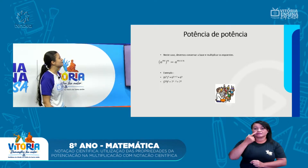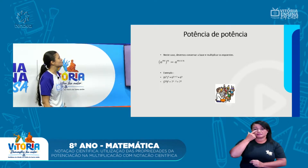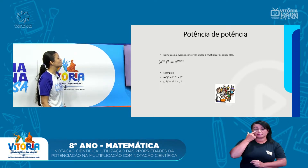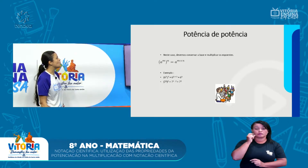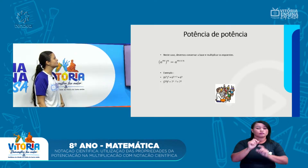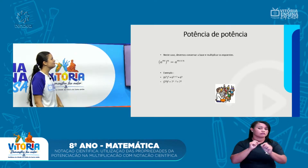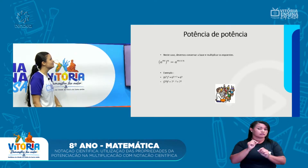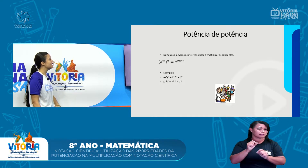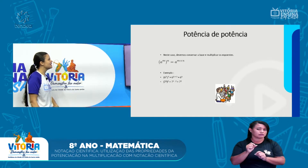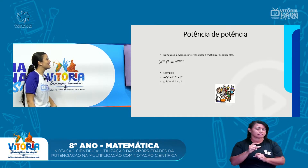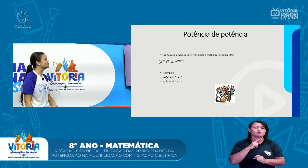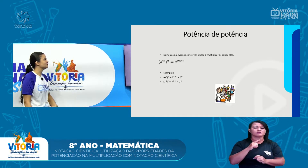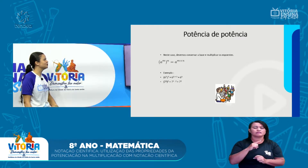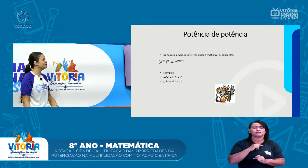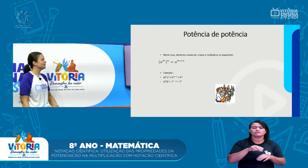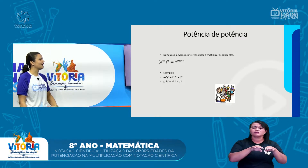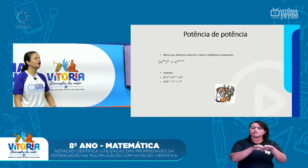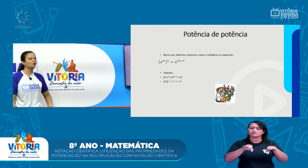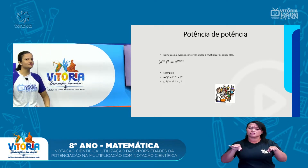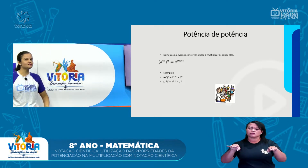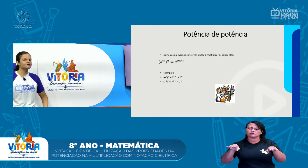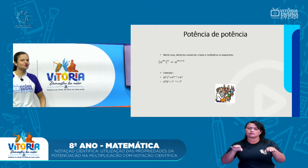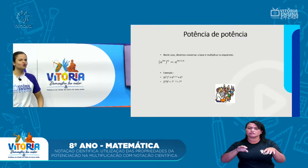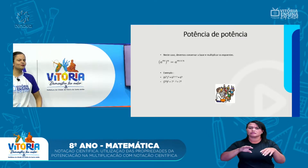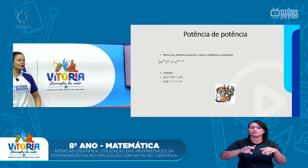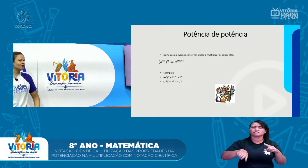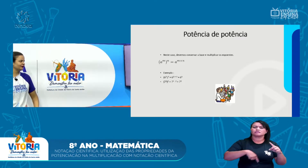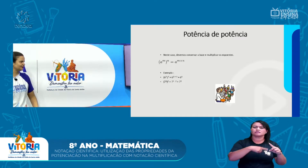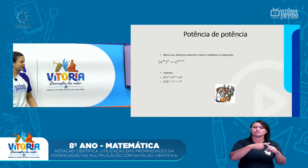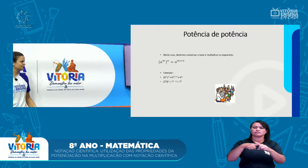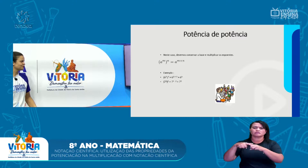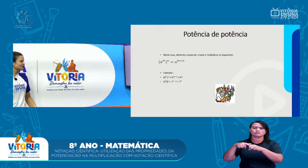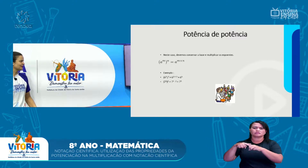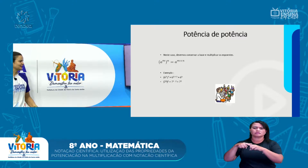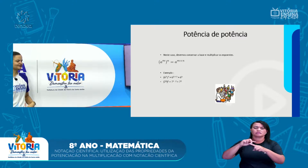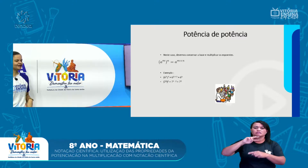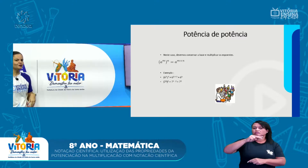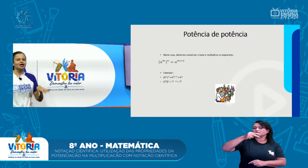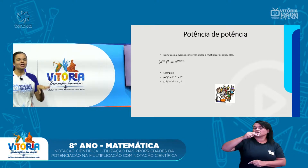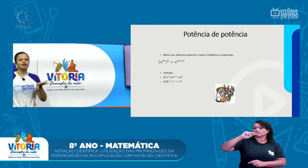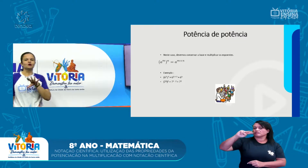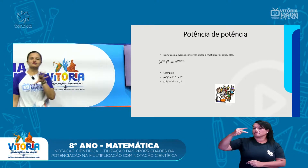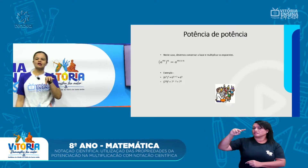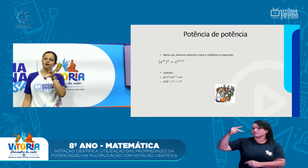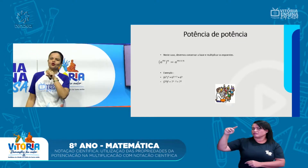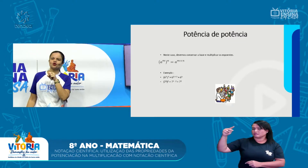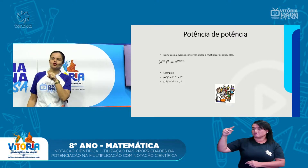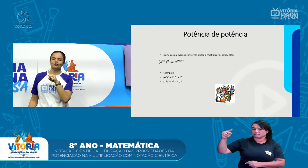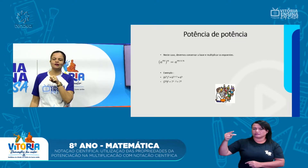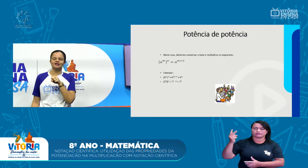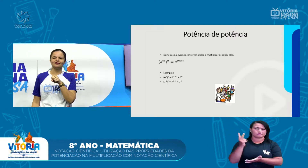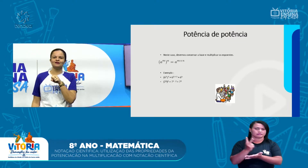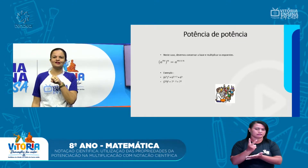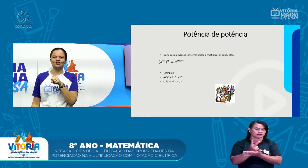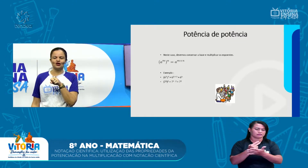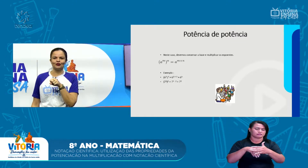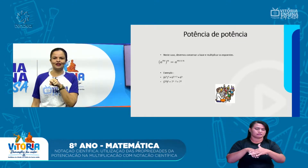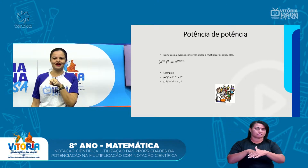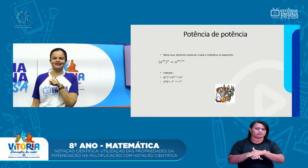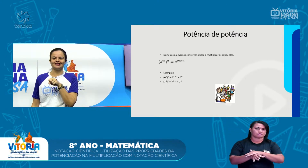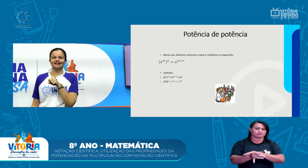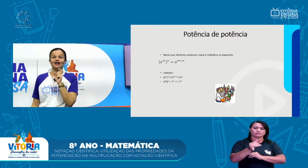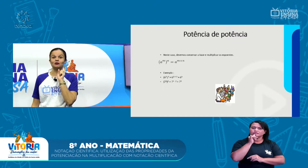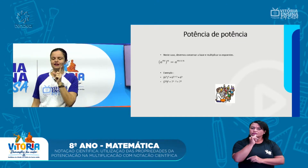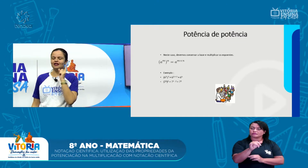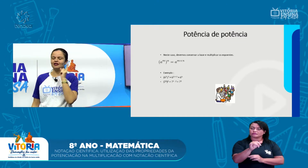caso, devemos conservar a base e multiplicar os expoentes, tá certo? Então, eu sempre costumo dizer a vocês, né, quando a gente